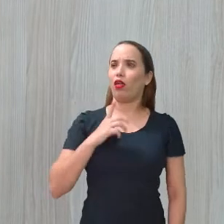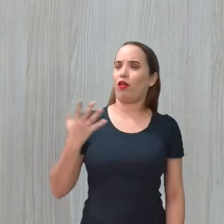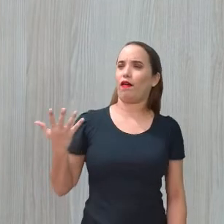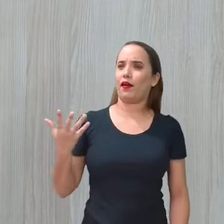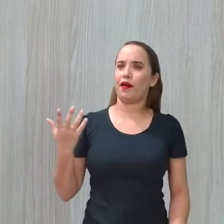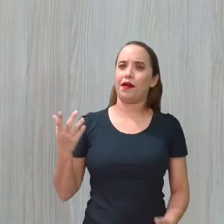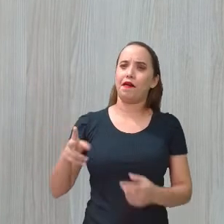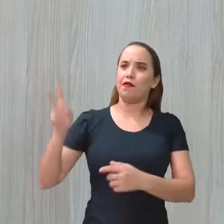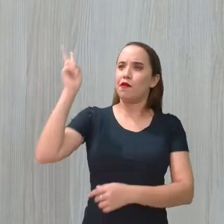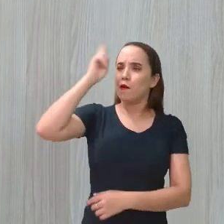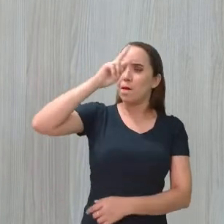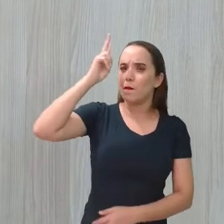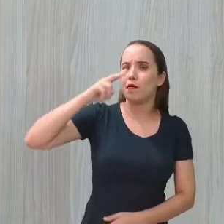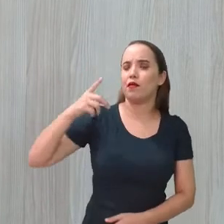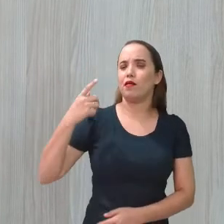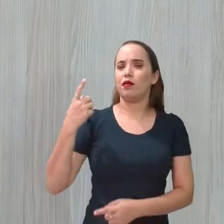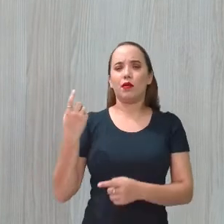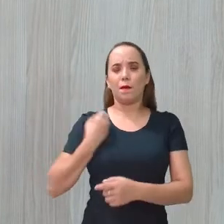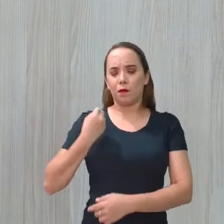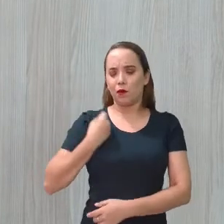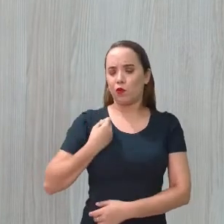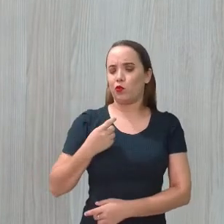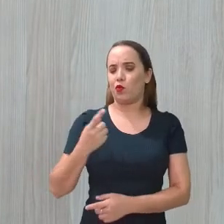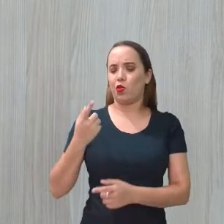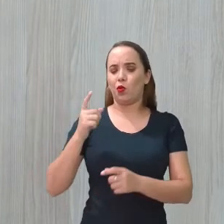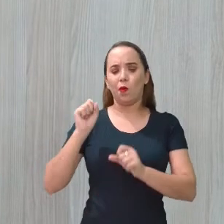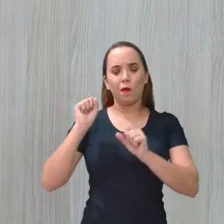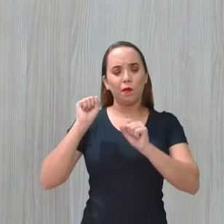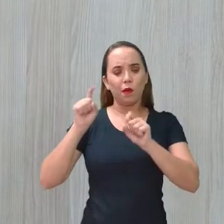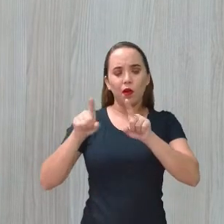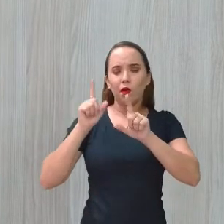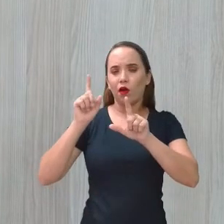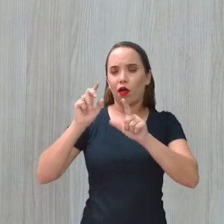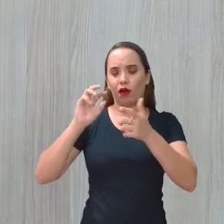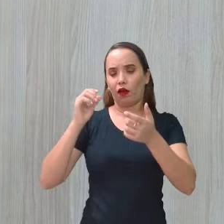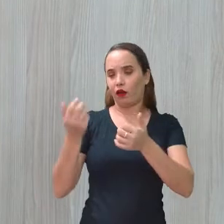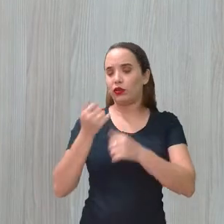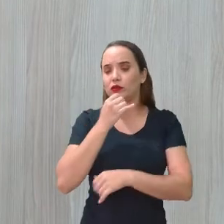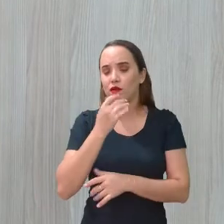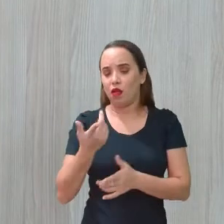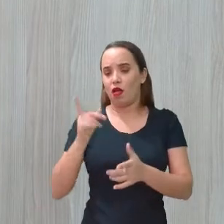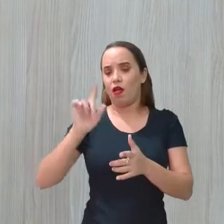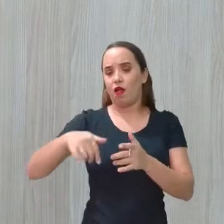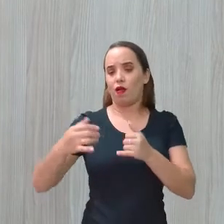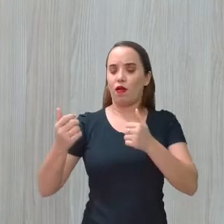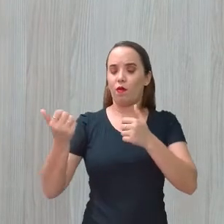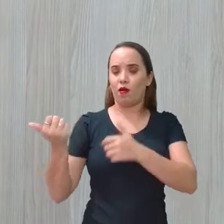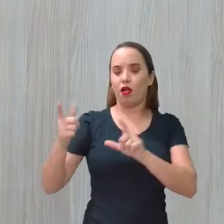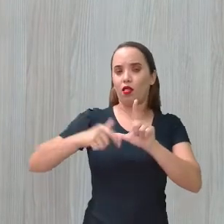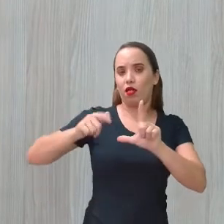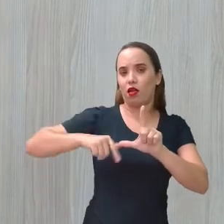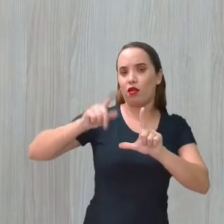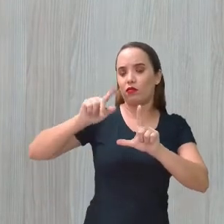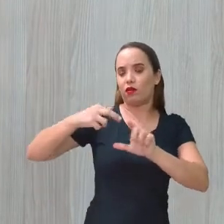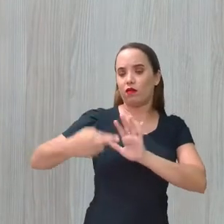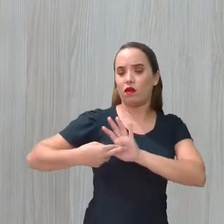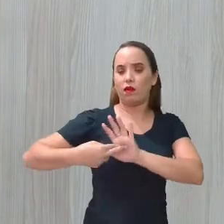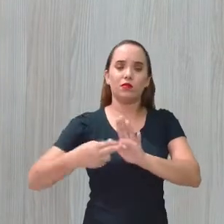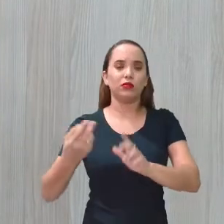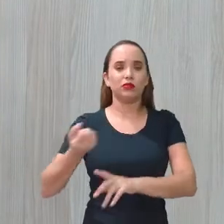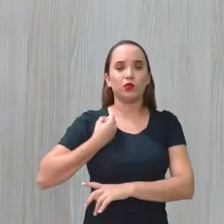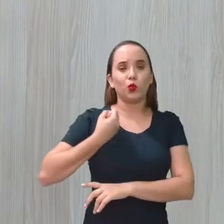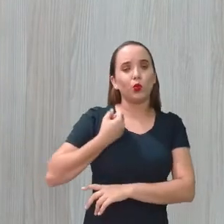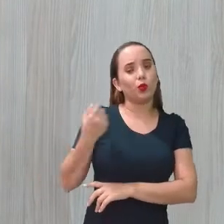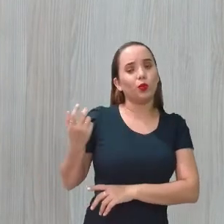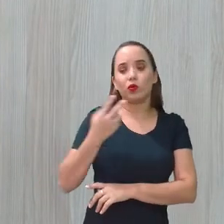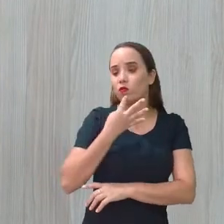relembrar que uma letra pode representar aí um valor desconhecido, né, gente? Porque muitas vezes